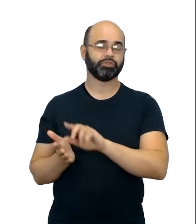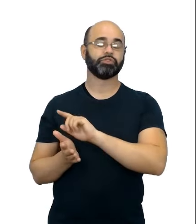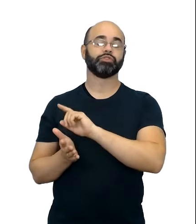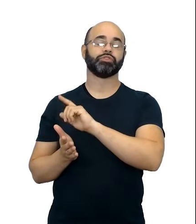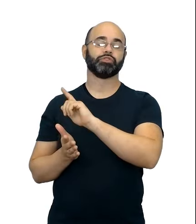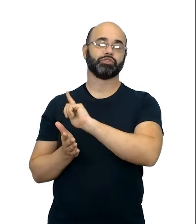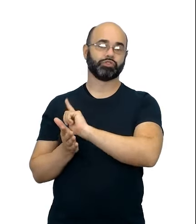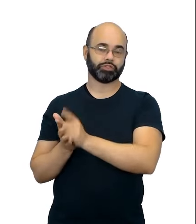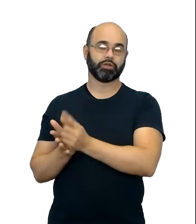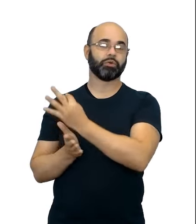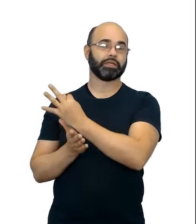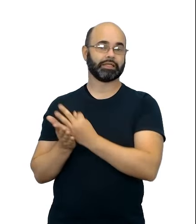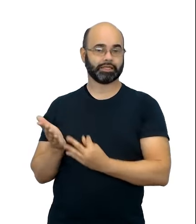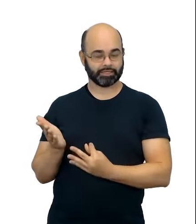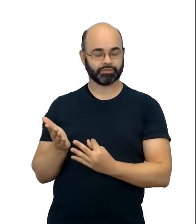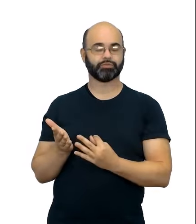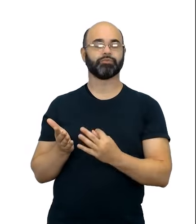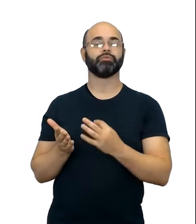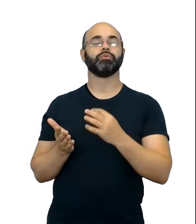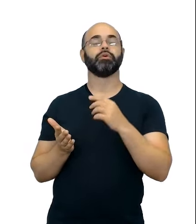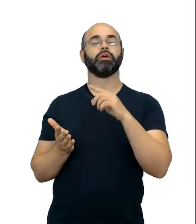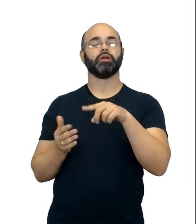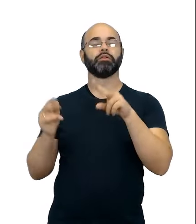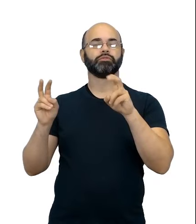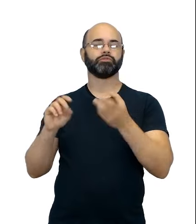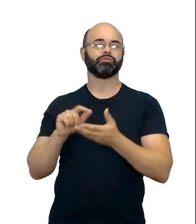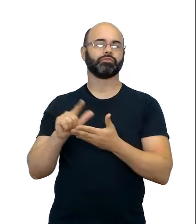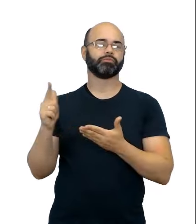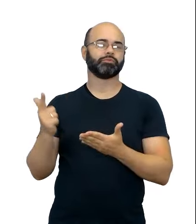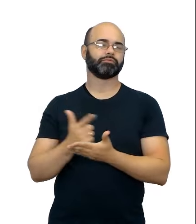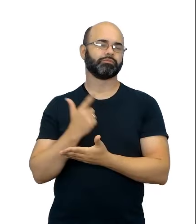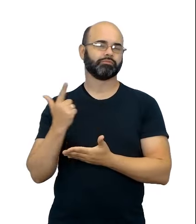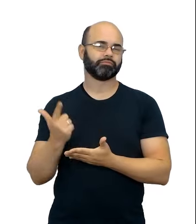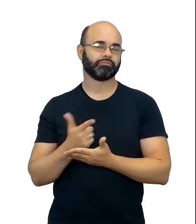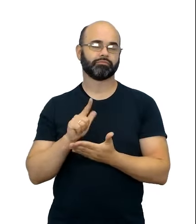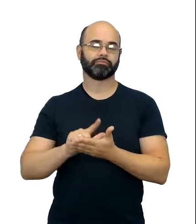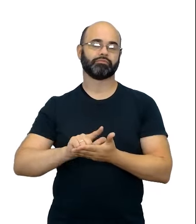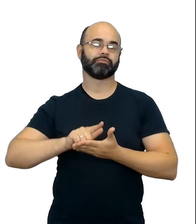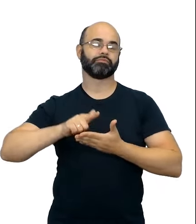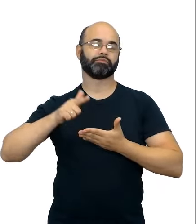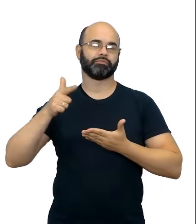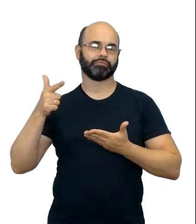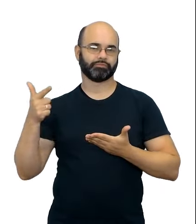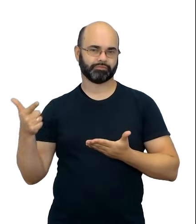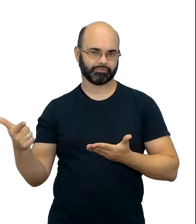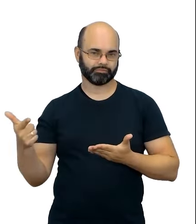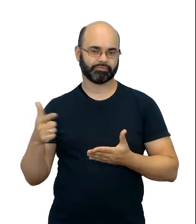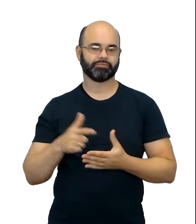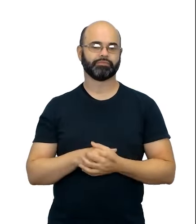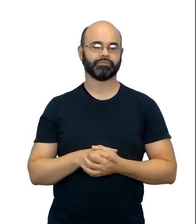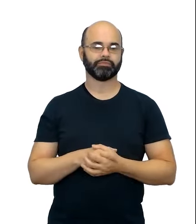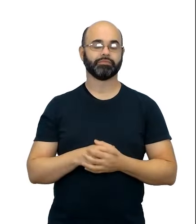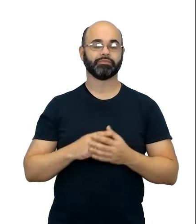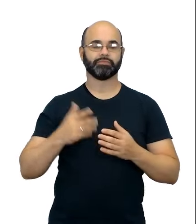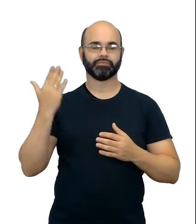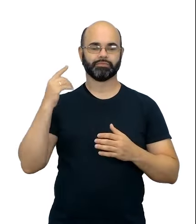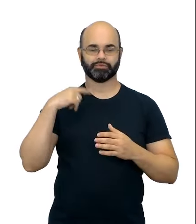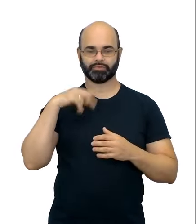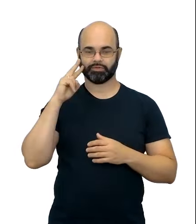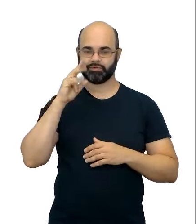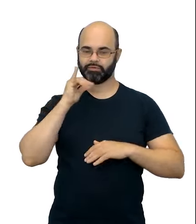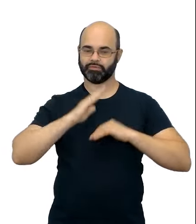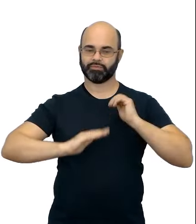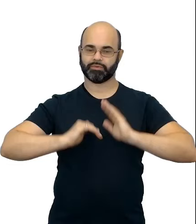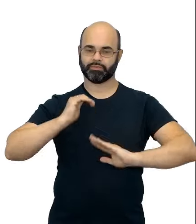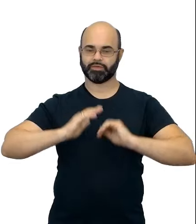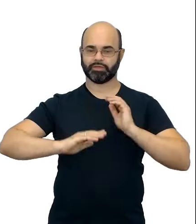esfera pública, nos campos jornalísticos, midiático, práticas contemporâneas de linguagem. Então, as habilidades